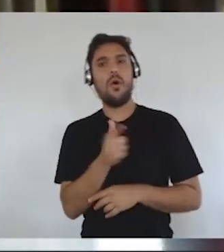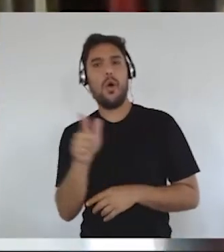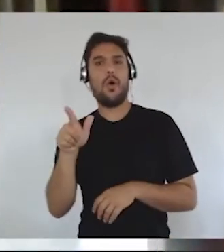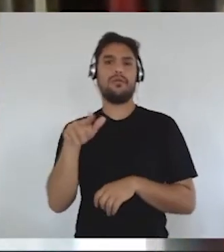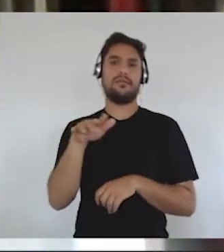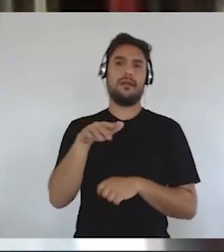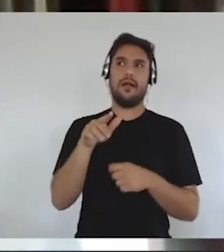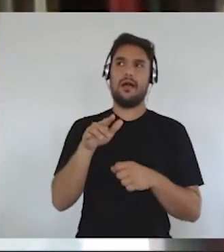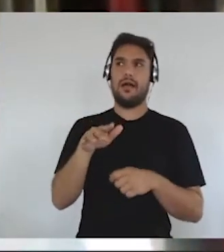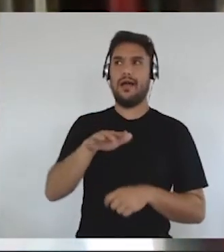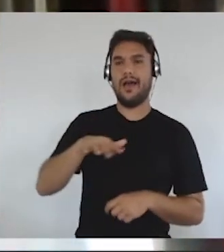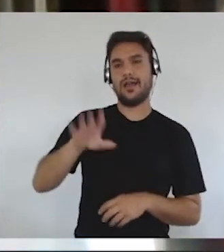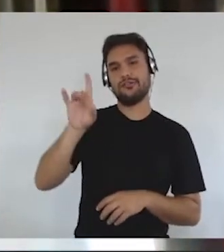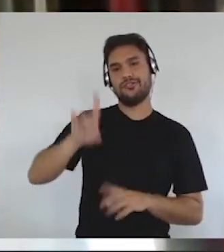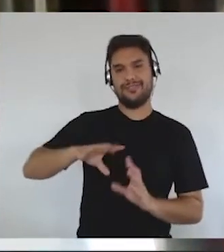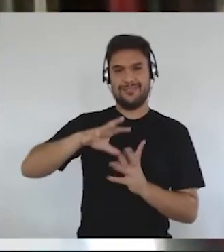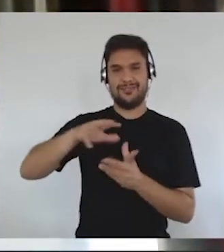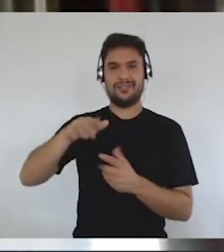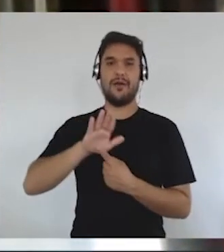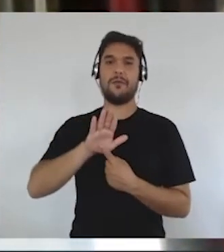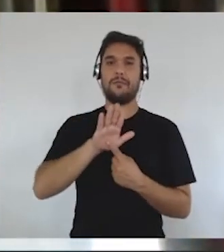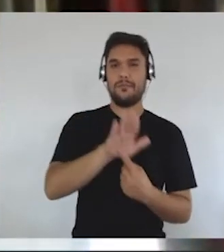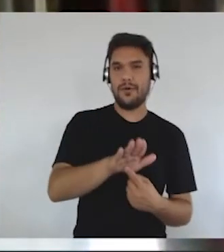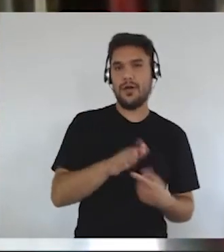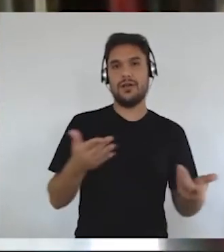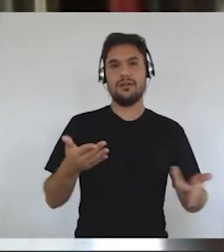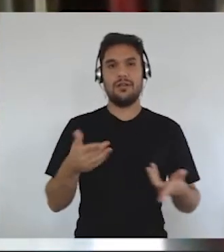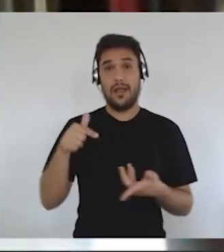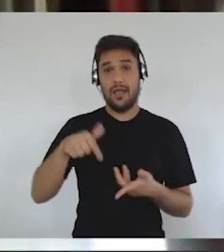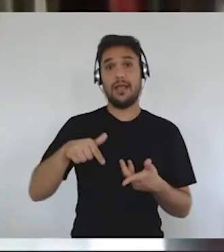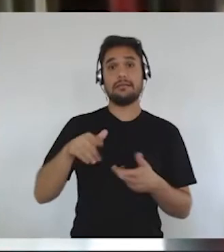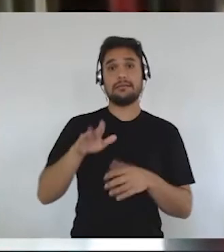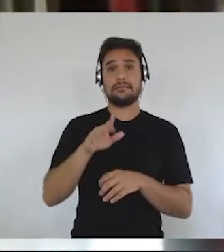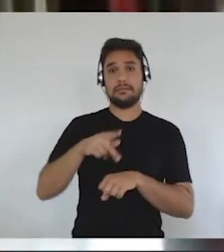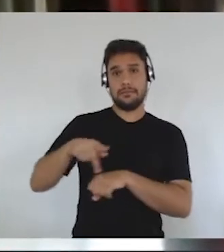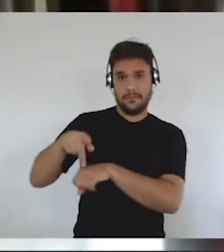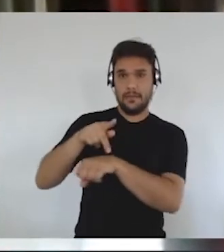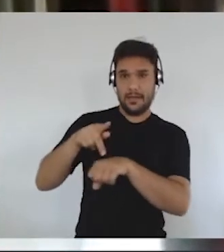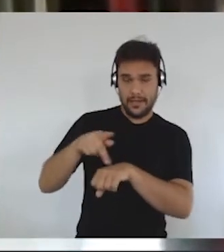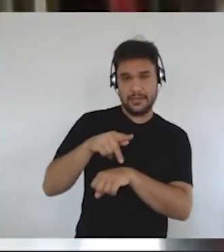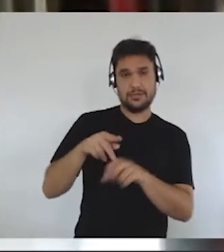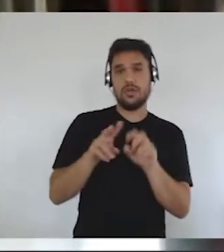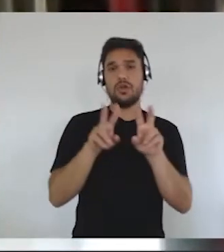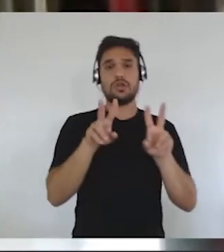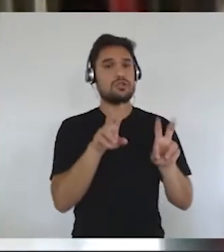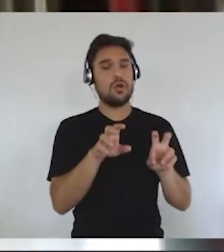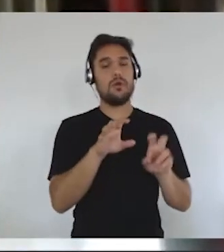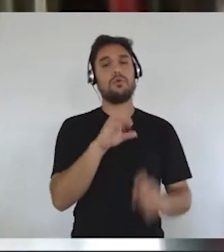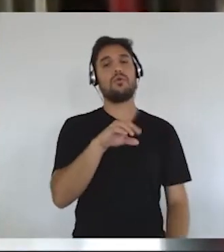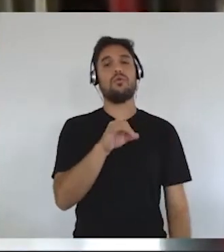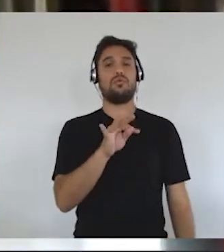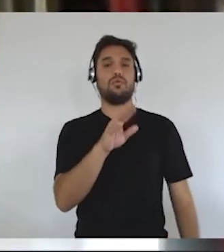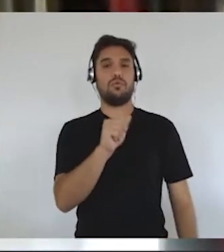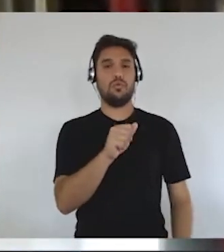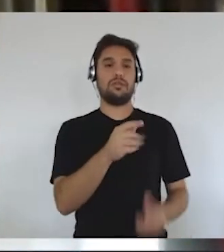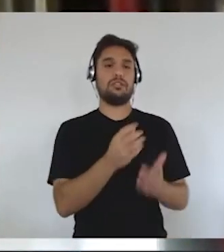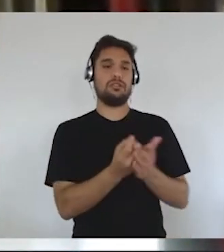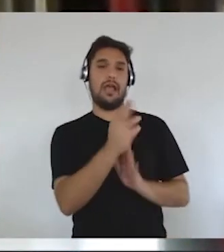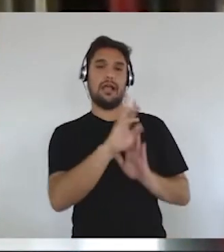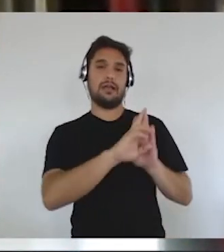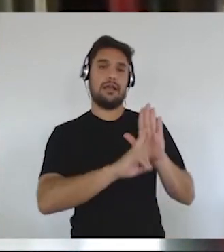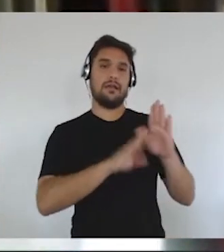direito internacional coloca e impõe a esses Estados em termos de conduta de regulamentos